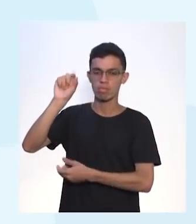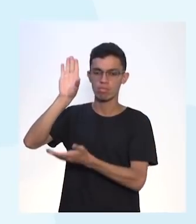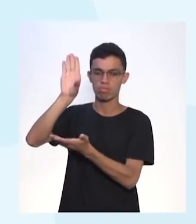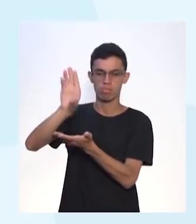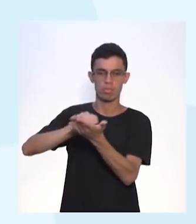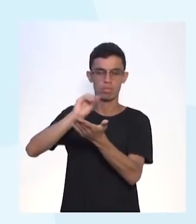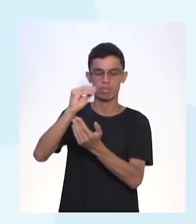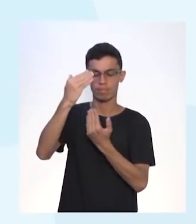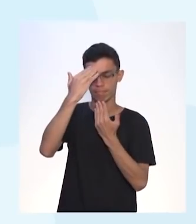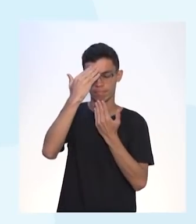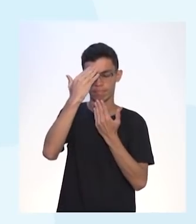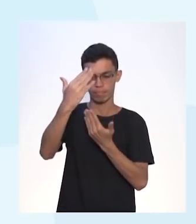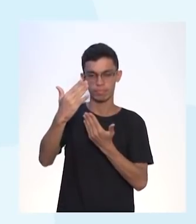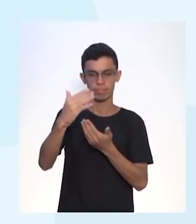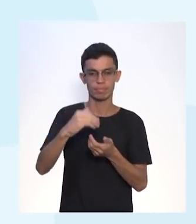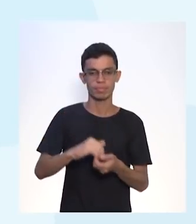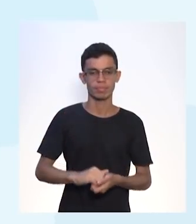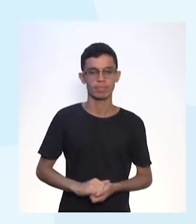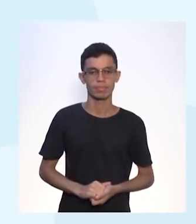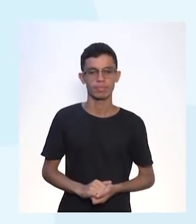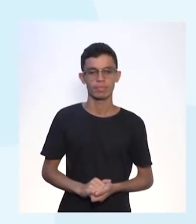obrigada. Vamos lá.